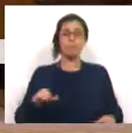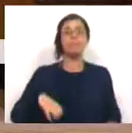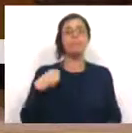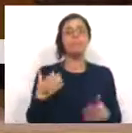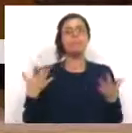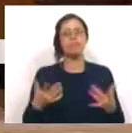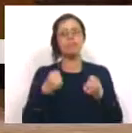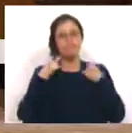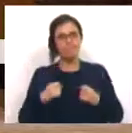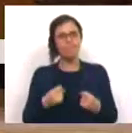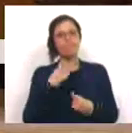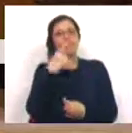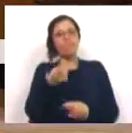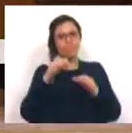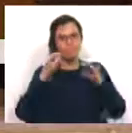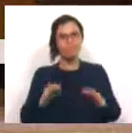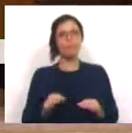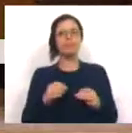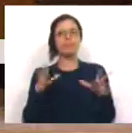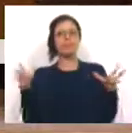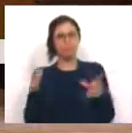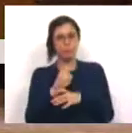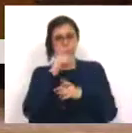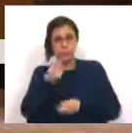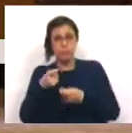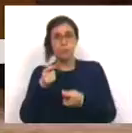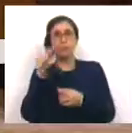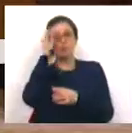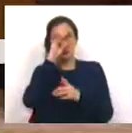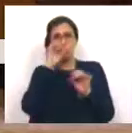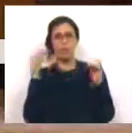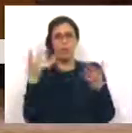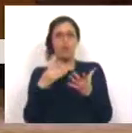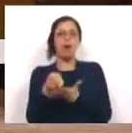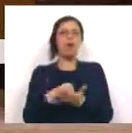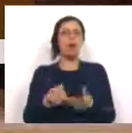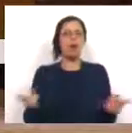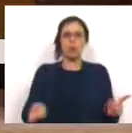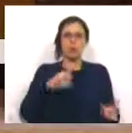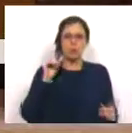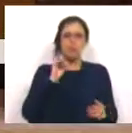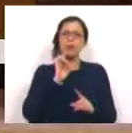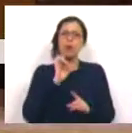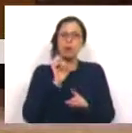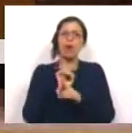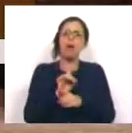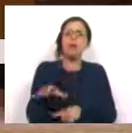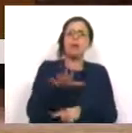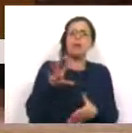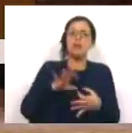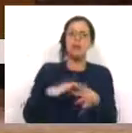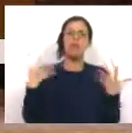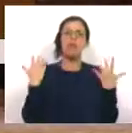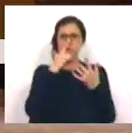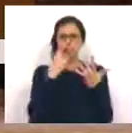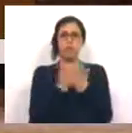verdes insistem em sublinhar que os povoamentos florestais não são inócuos no que respeita à dimensão que os